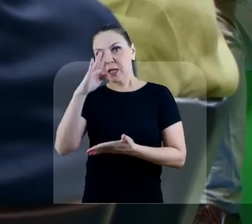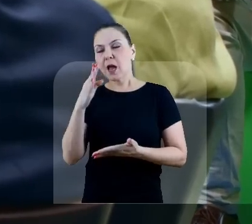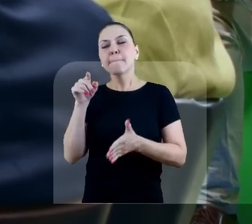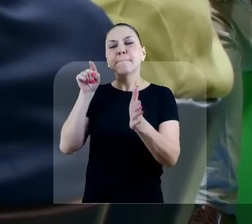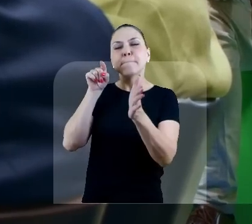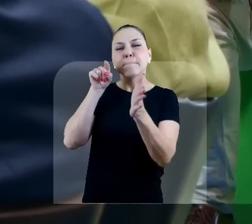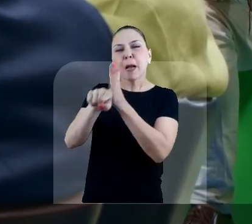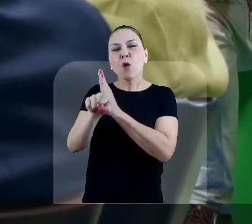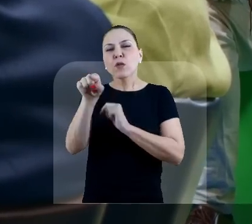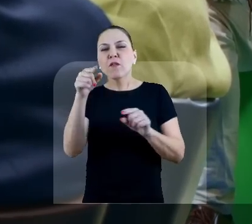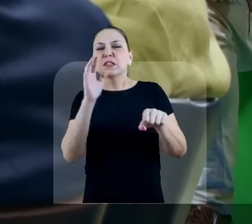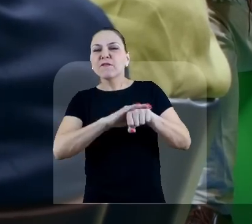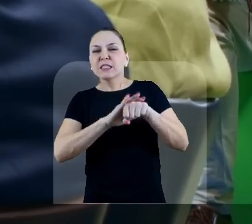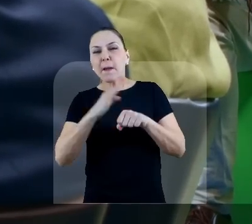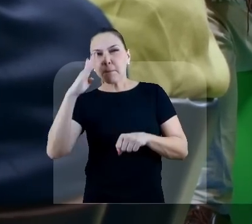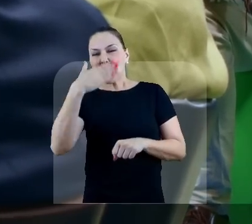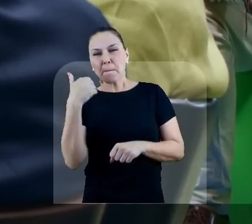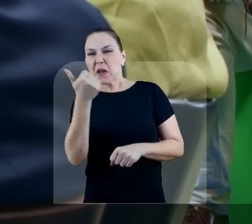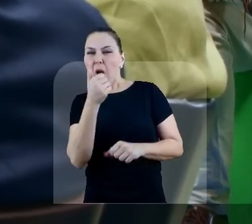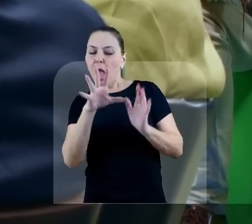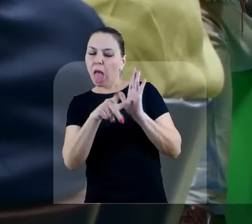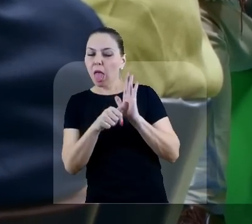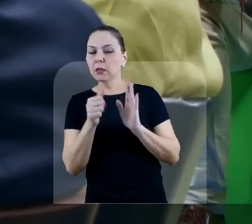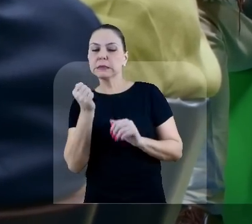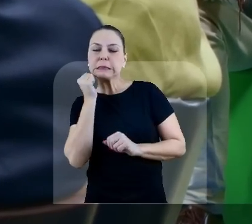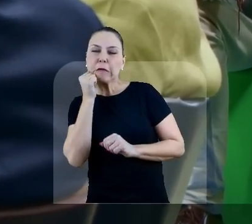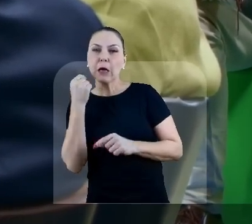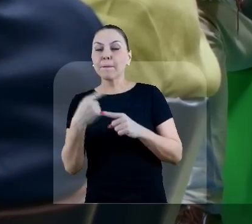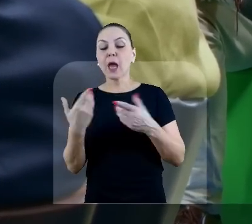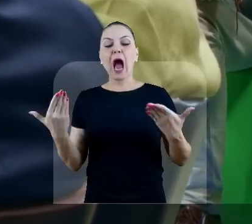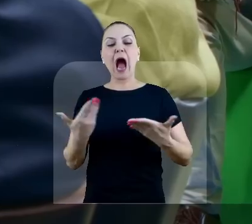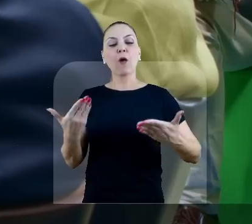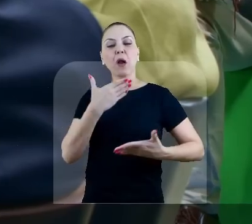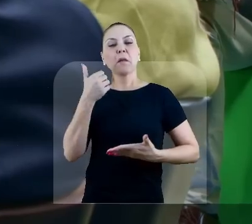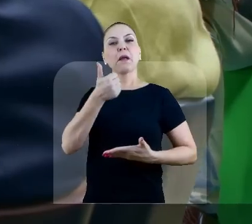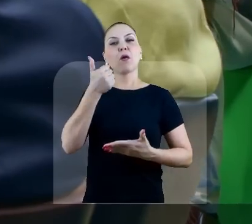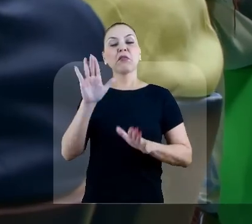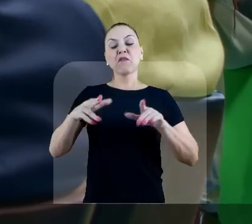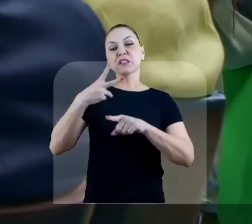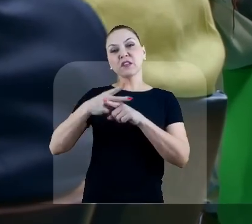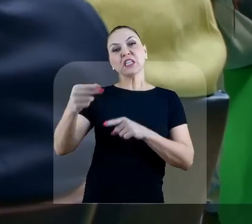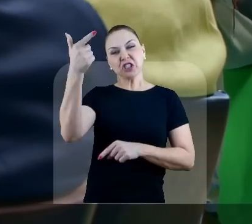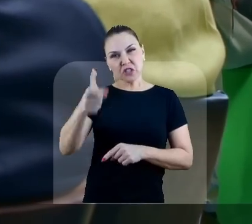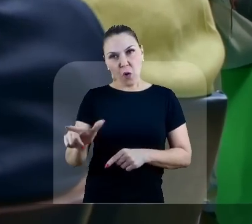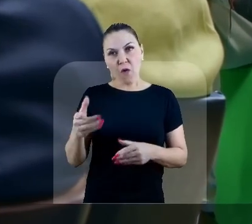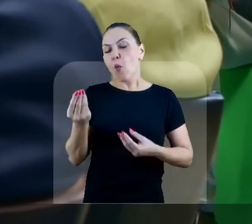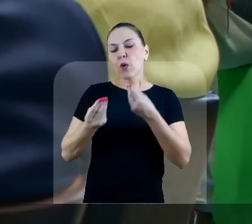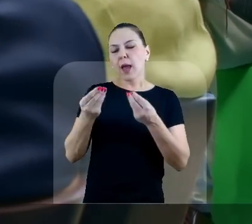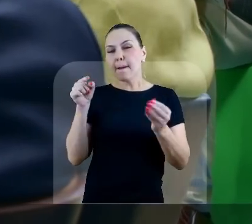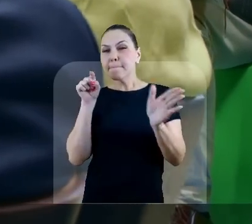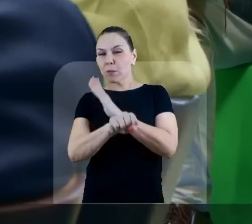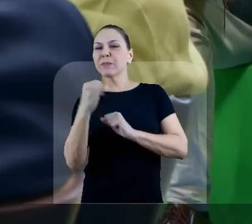senhor, não era melhor o Bolsonaro ter sido corrupto e ter agido como eles, porque não estaria agora nessa condição? E eu acho que essa